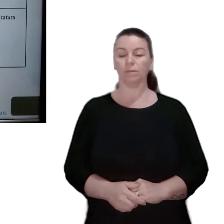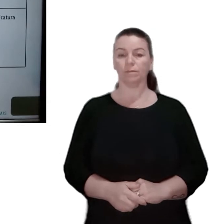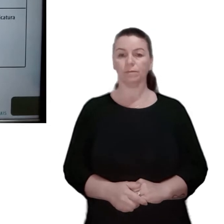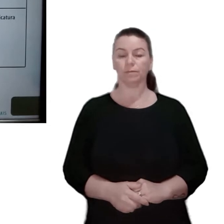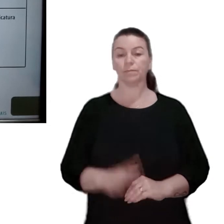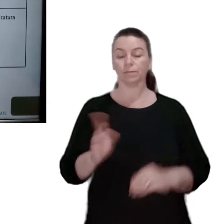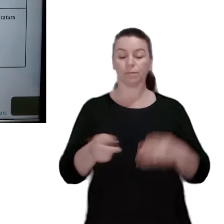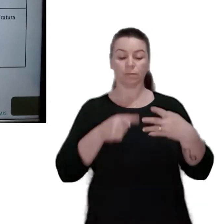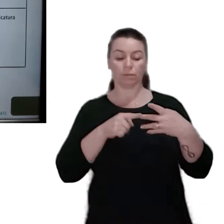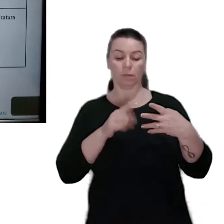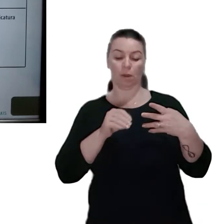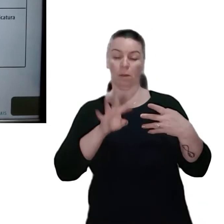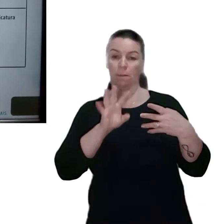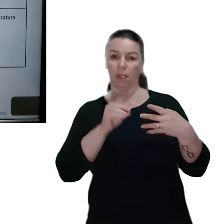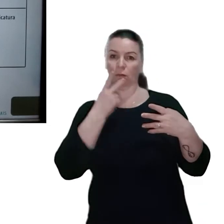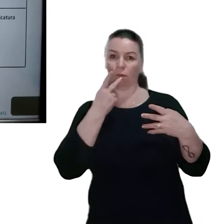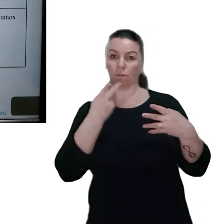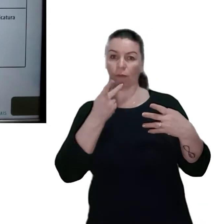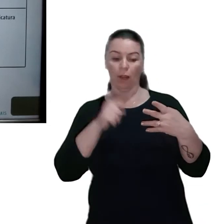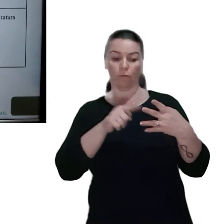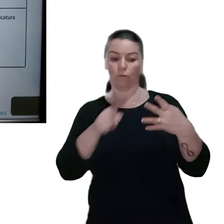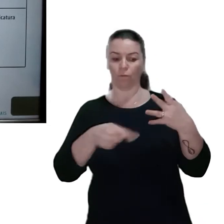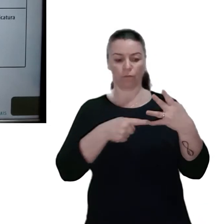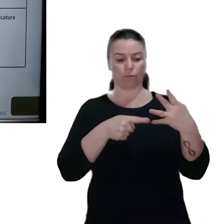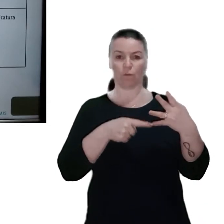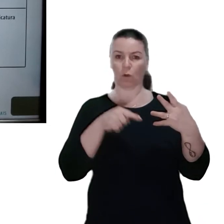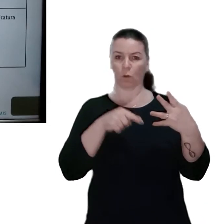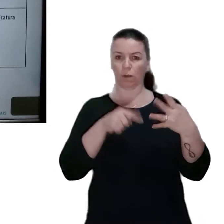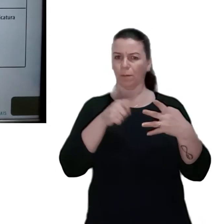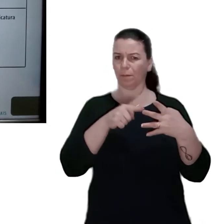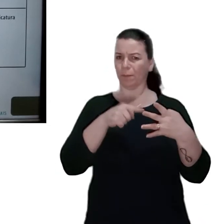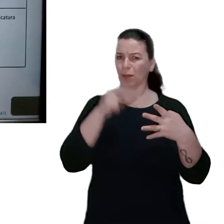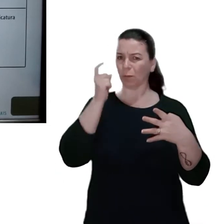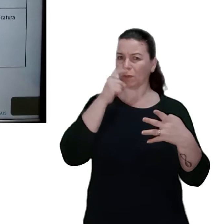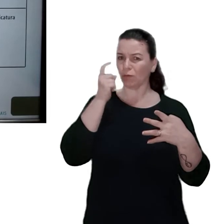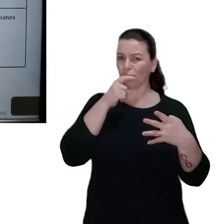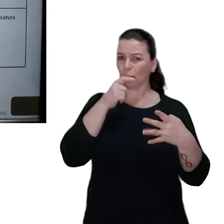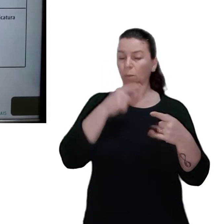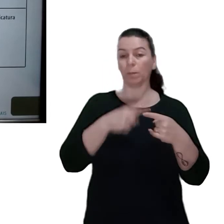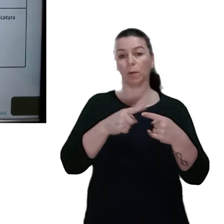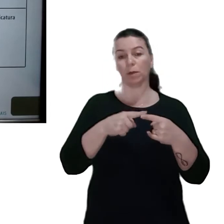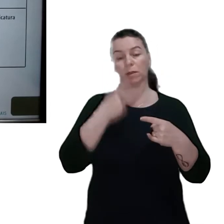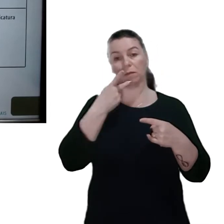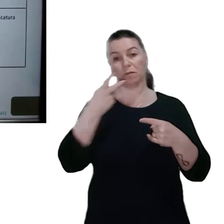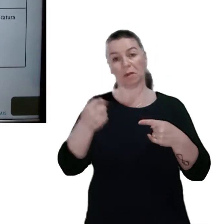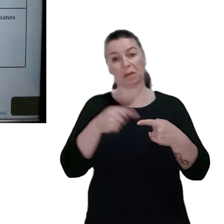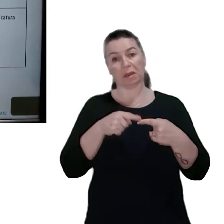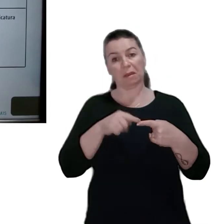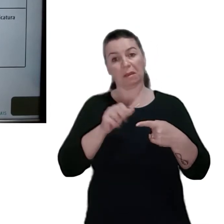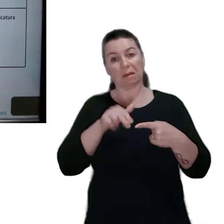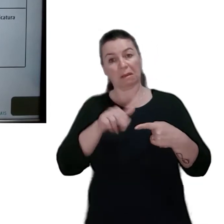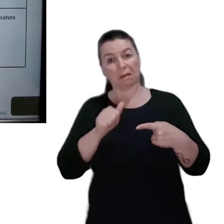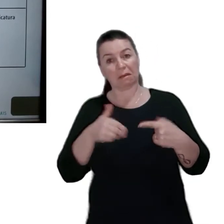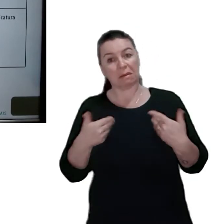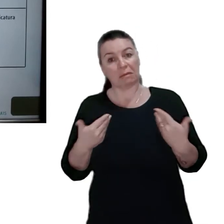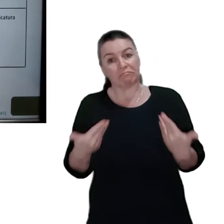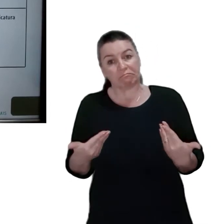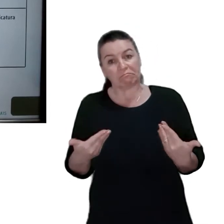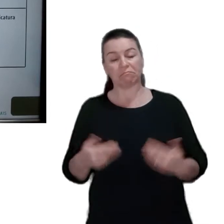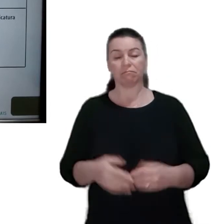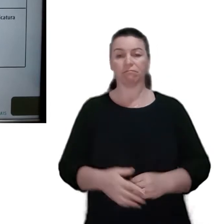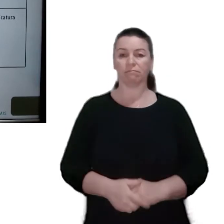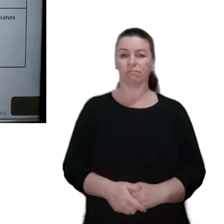Declaração de Beto, foi a Daniela. Beto mentiu, porque nós estamos considerando que foi Ana, então mais um que